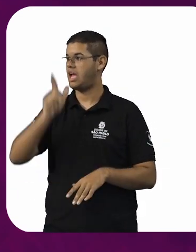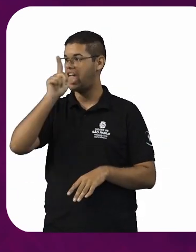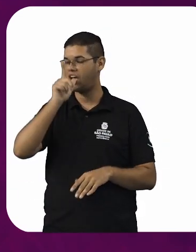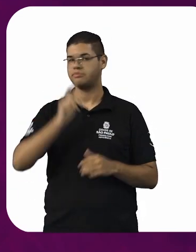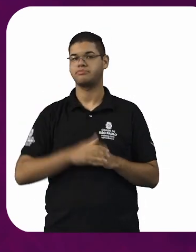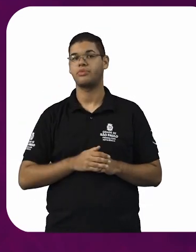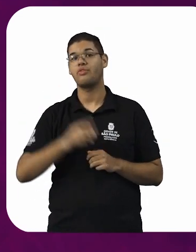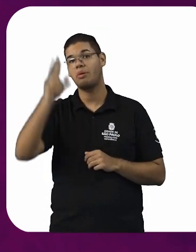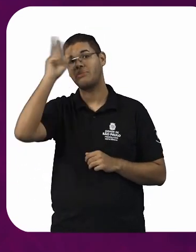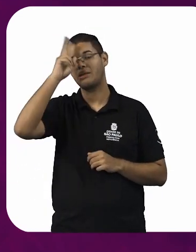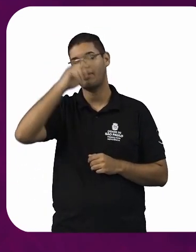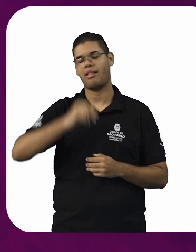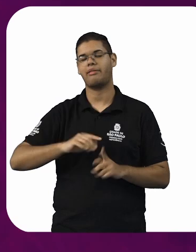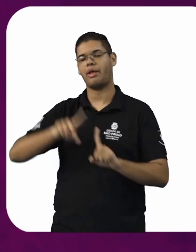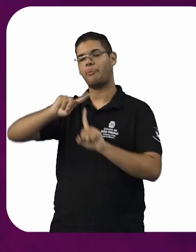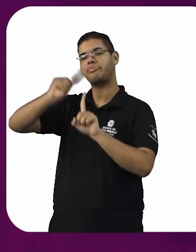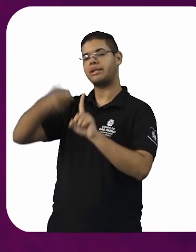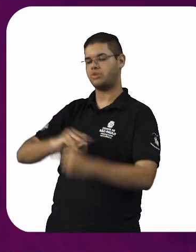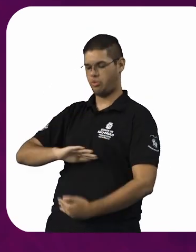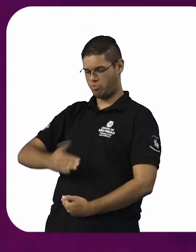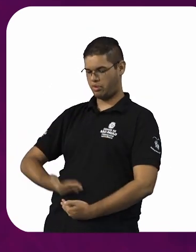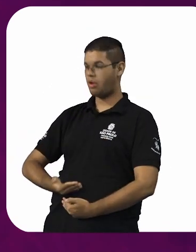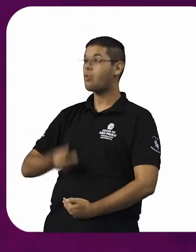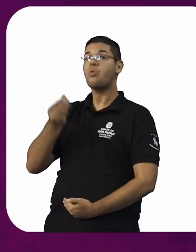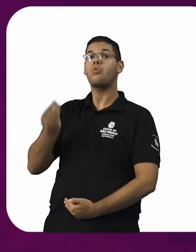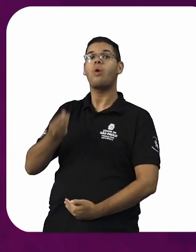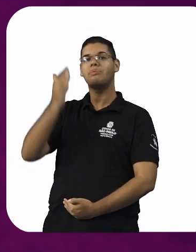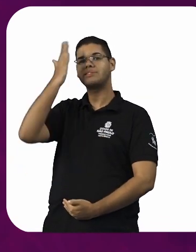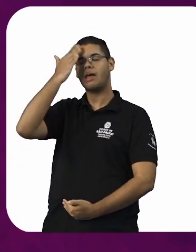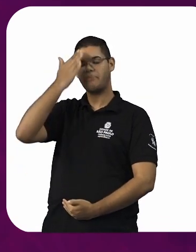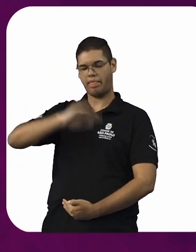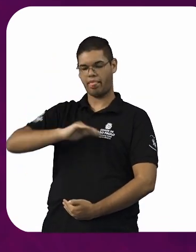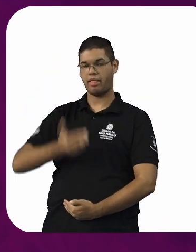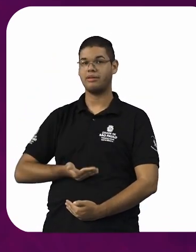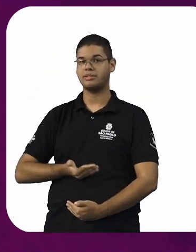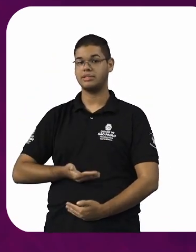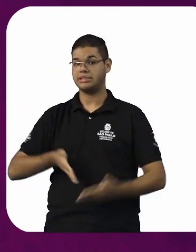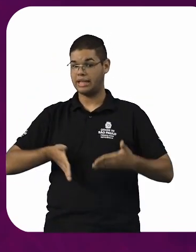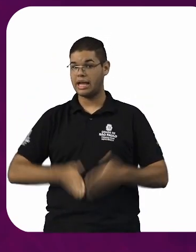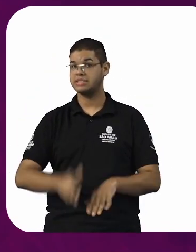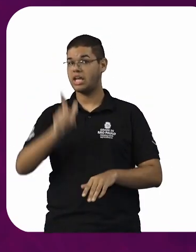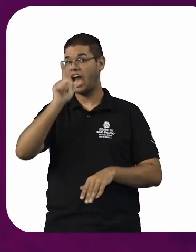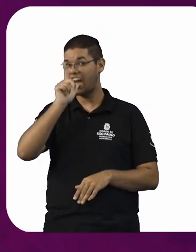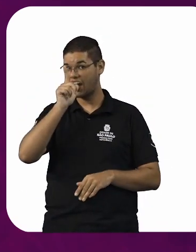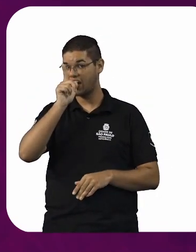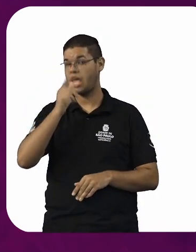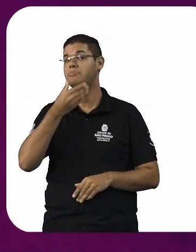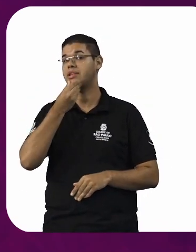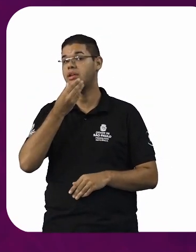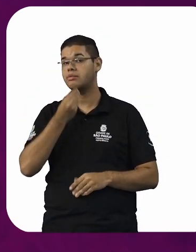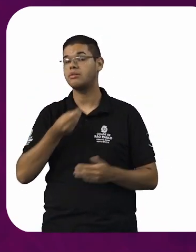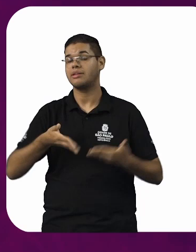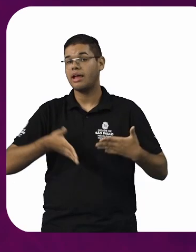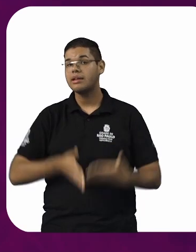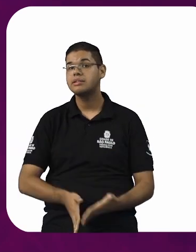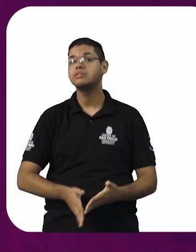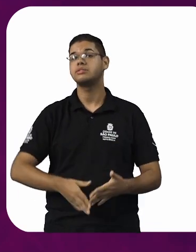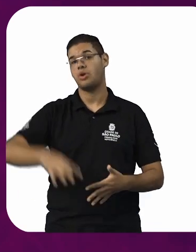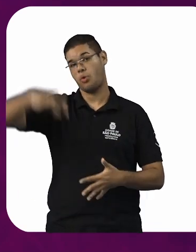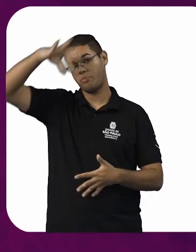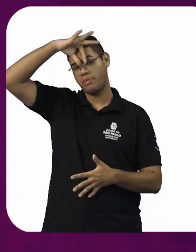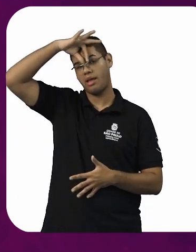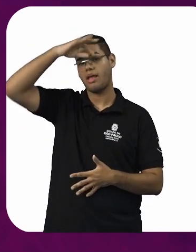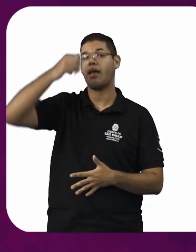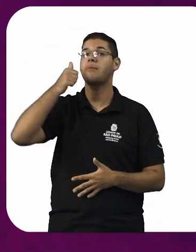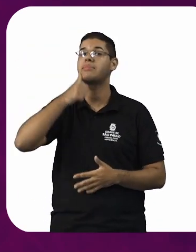ao ultrassom, eu sempre falo, né? Como você saber que era menino ou menina? Nascia com pênis, menino. Nascia com vagina, menina. Mas a pessoa que, ao nascer,